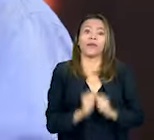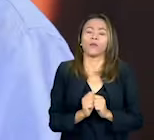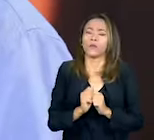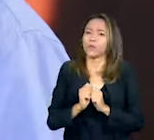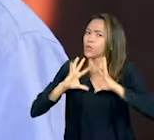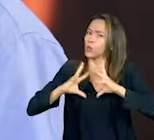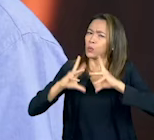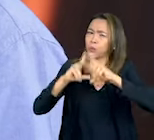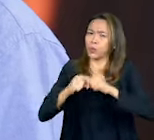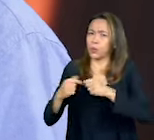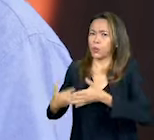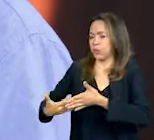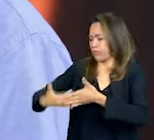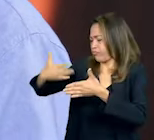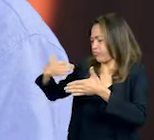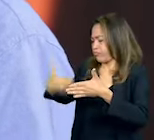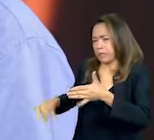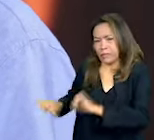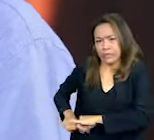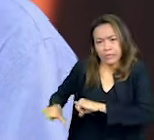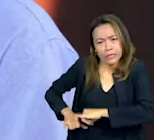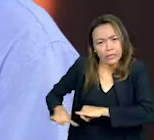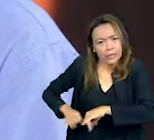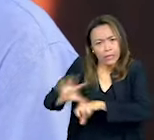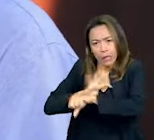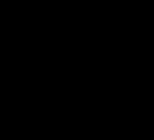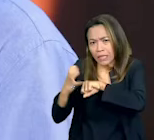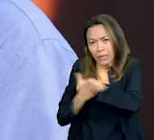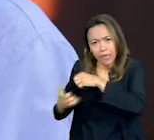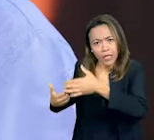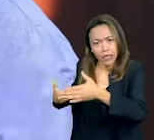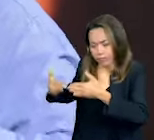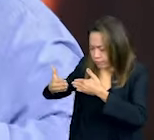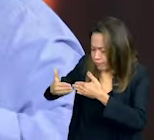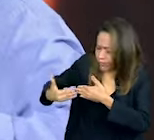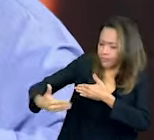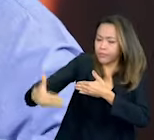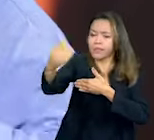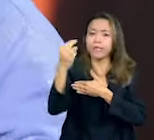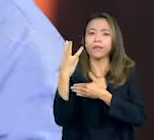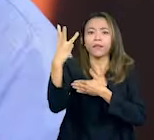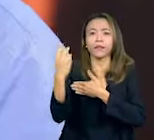gente sofreu na pandemia, a gente possa, daqui a 3 anos, 4 anos, ter uma